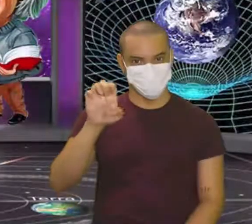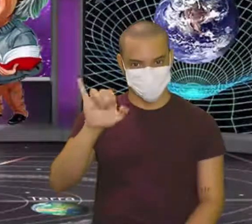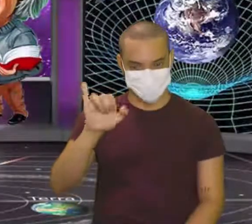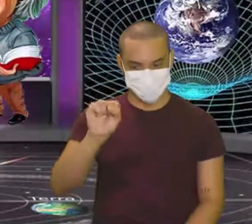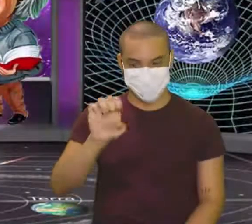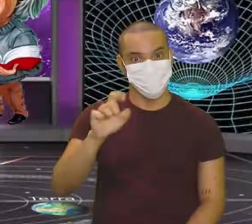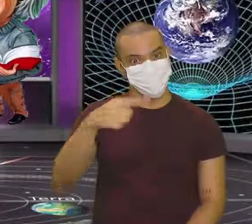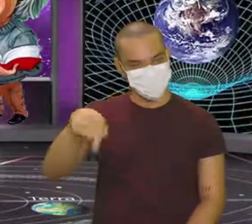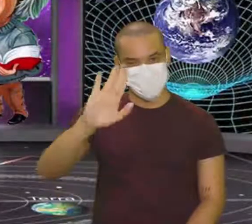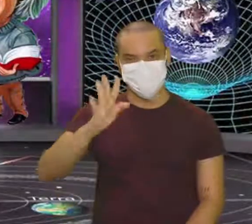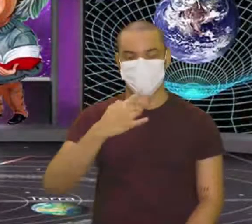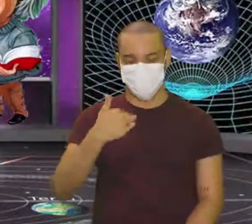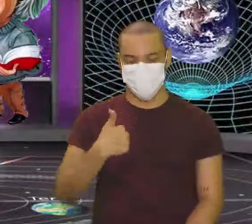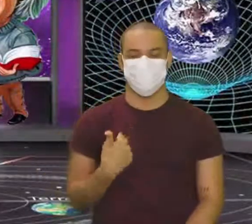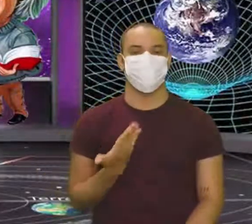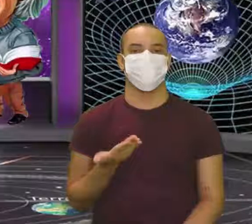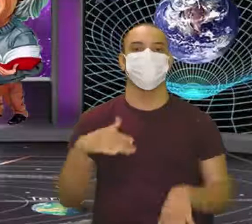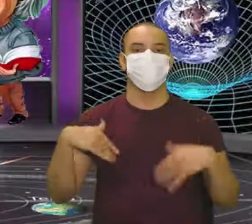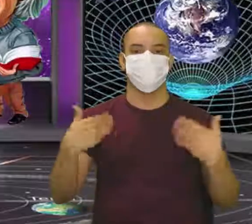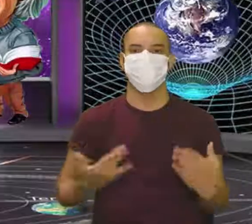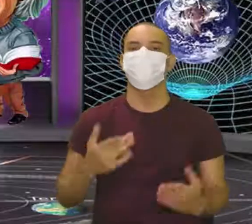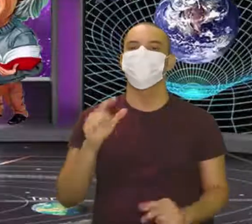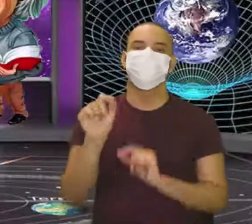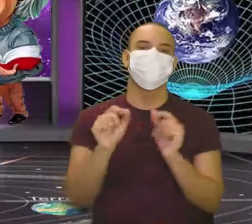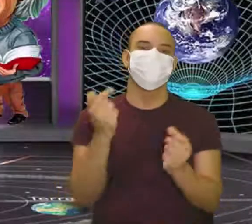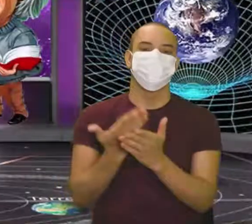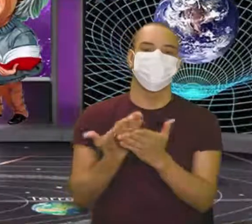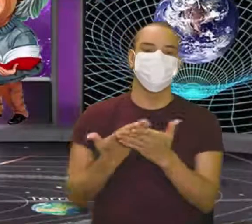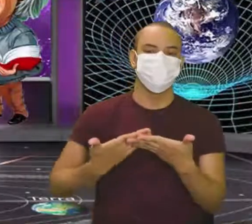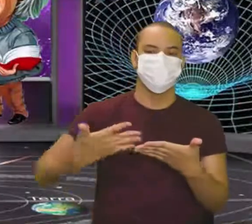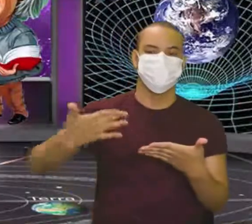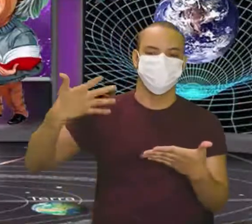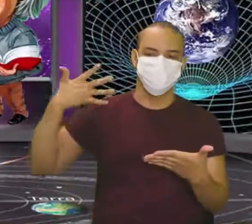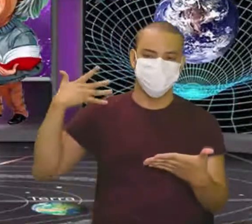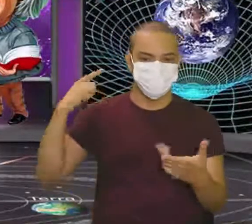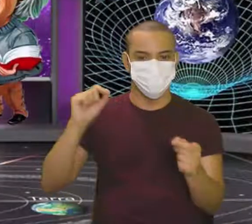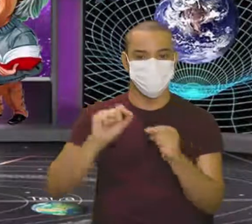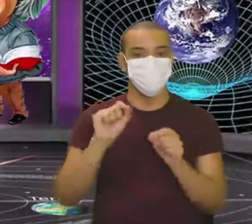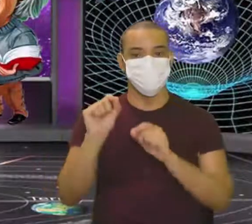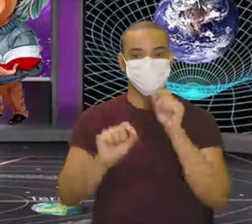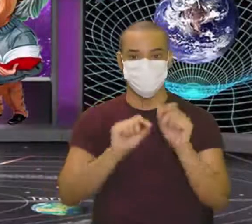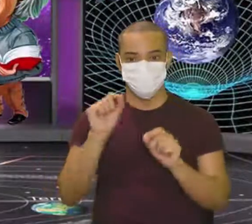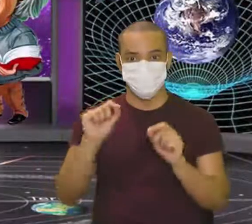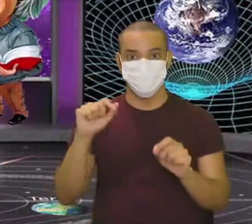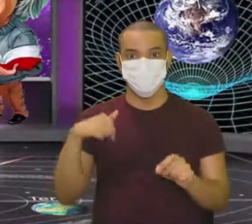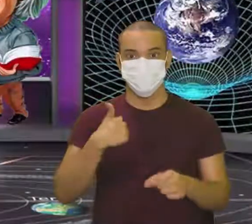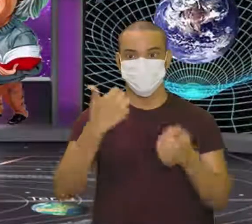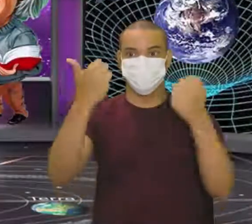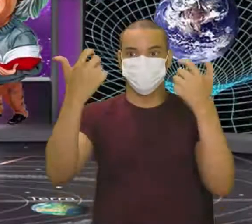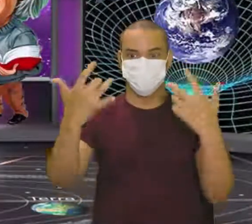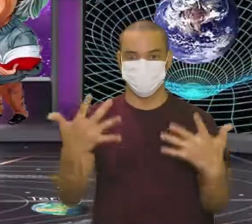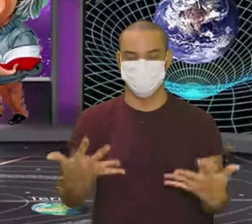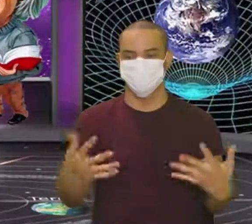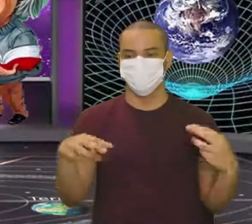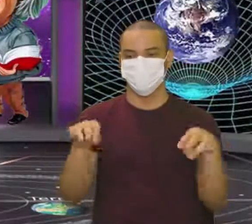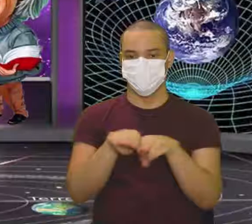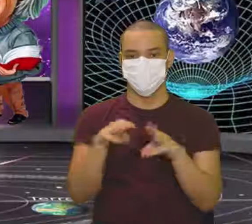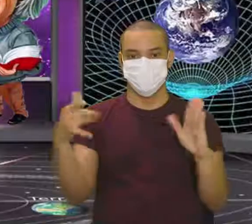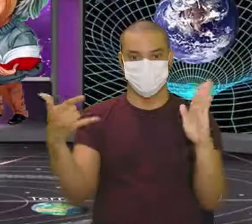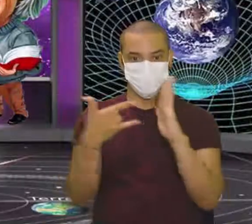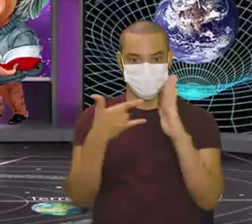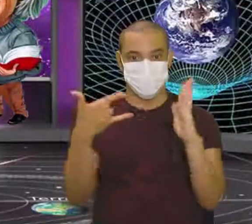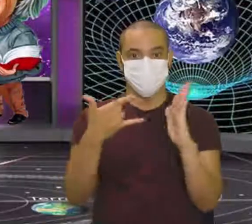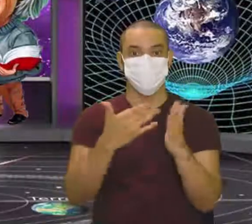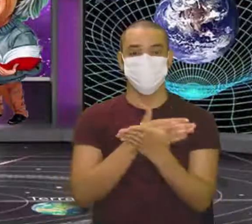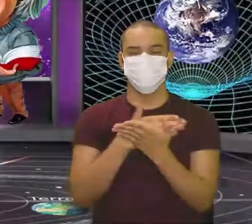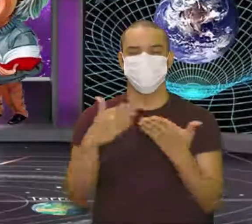conhecem. Pessoal, o que nós estávamos fazendo a aula passada? Bom, falamos de magnetismo. Começamos a